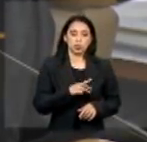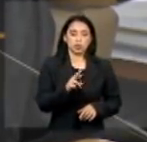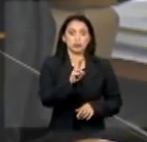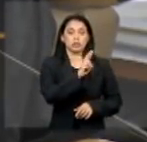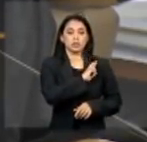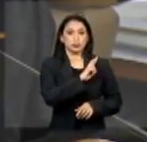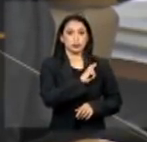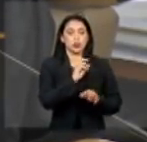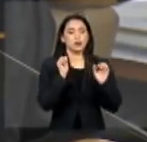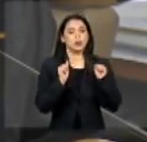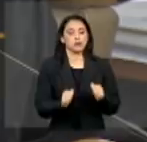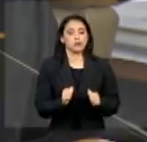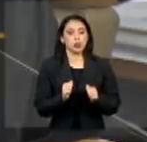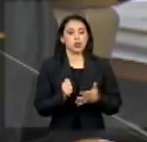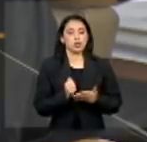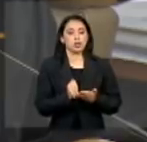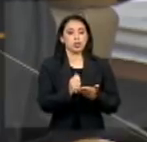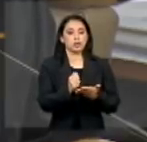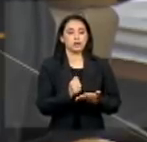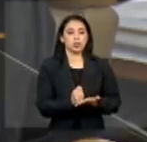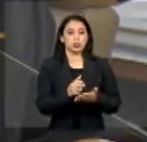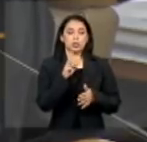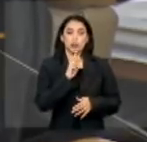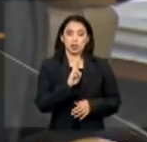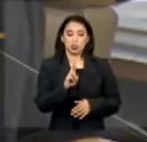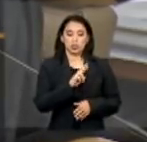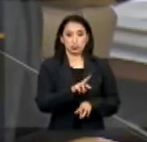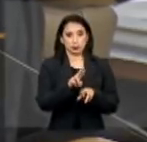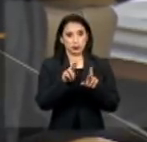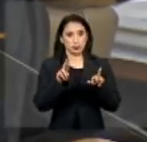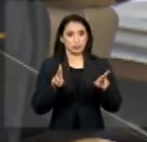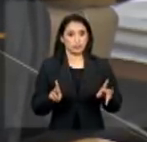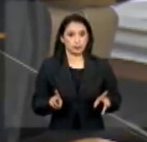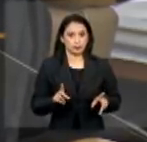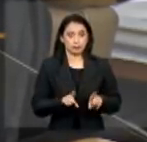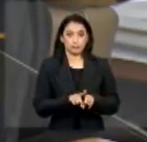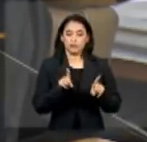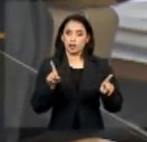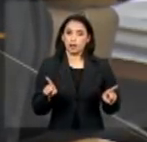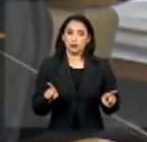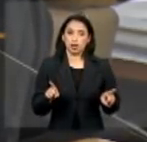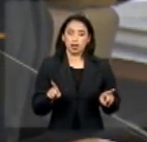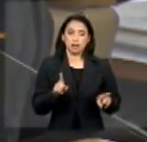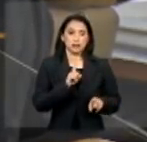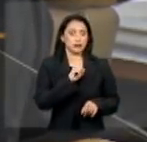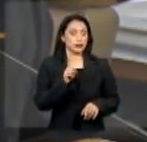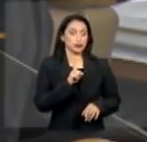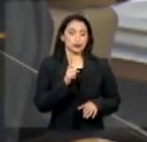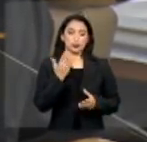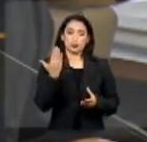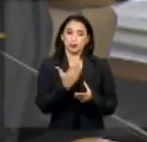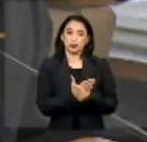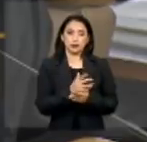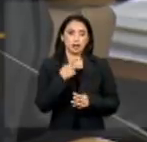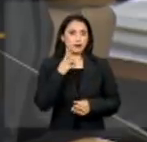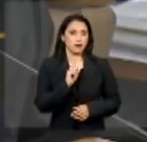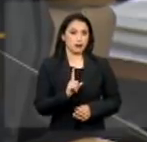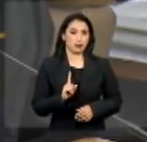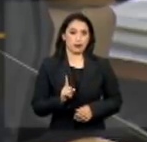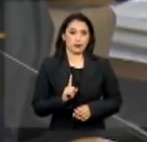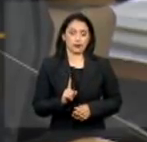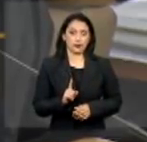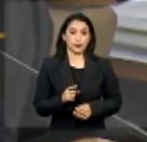podem conduzir a um resultado diverso mas não é disso que essa impetração trata nesse